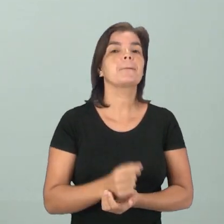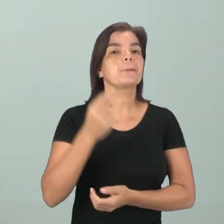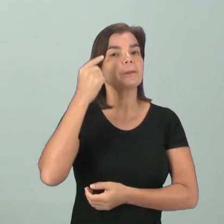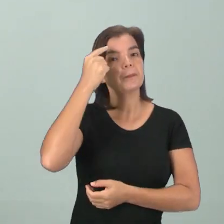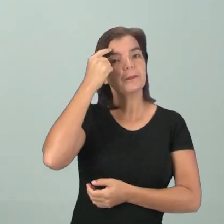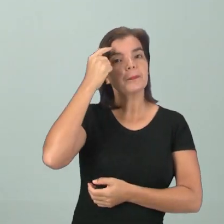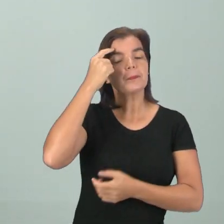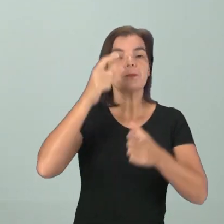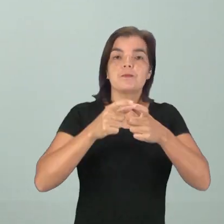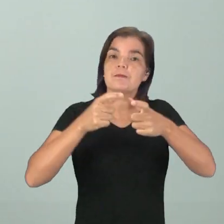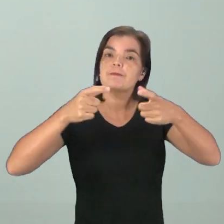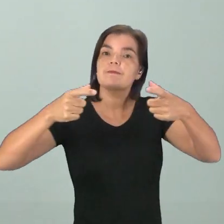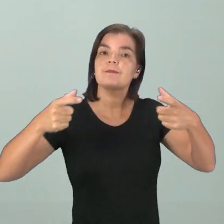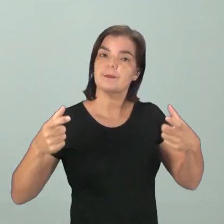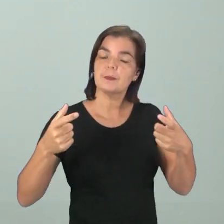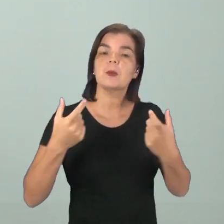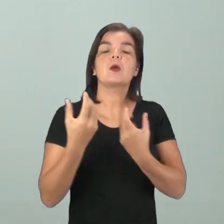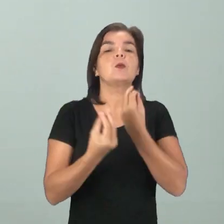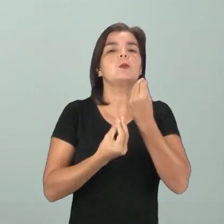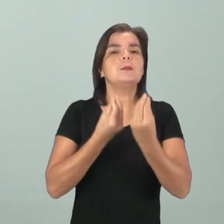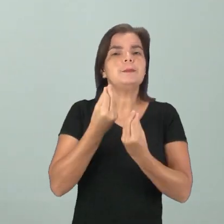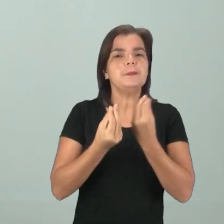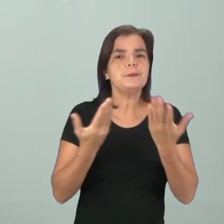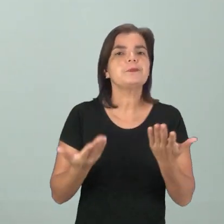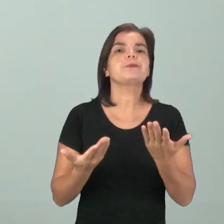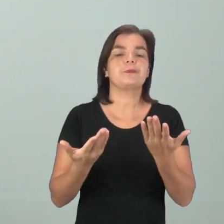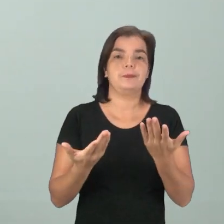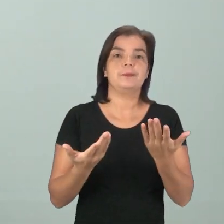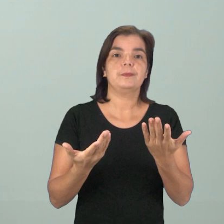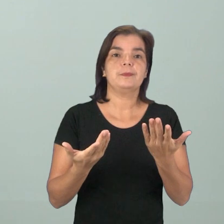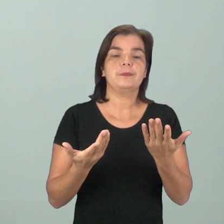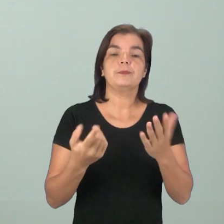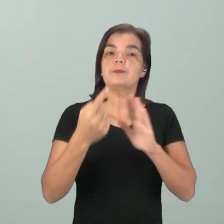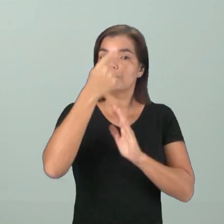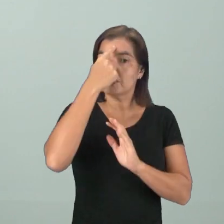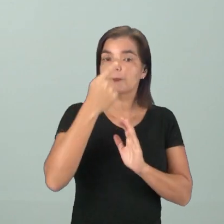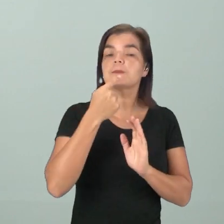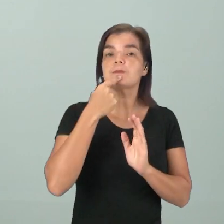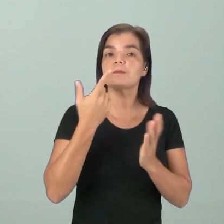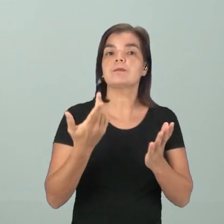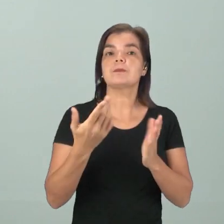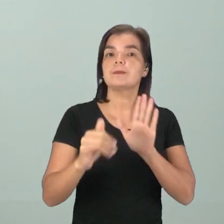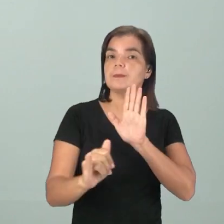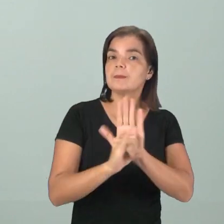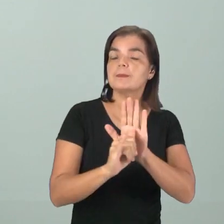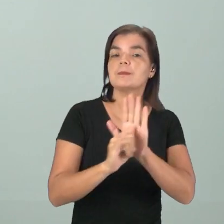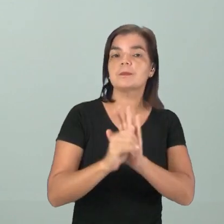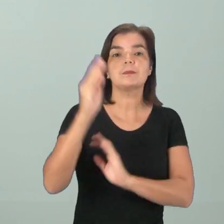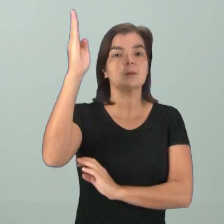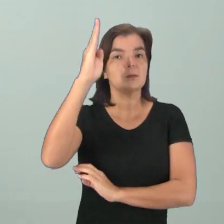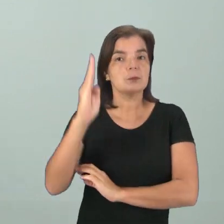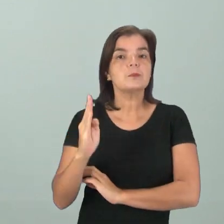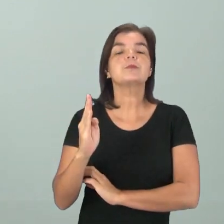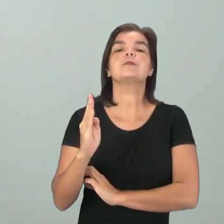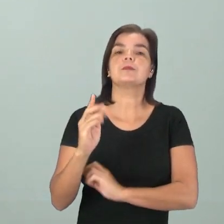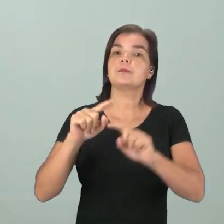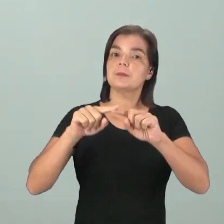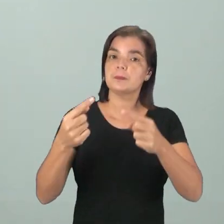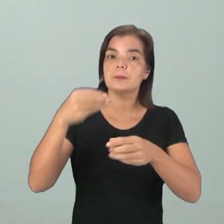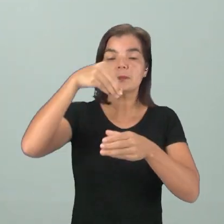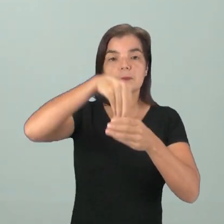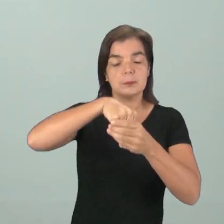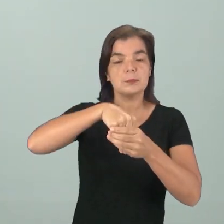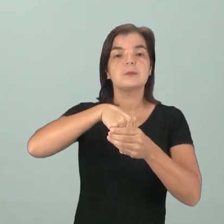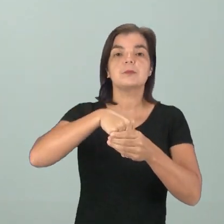gente pensa no macro, então é como aqueles símbolos que dão a identidade para o nosso país, mas que